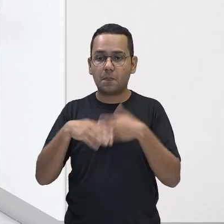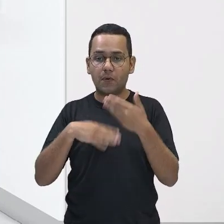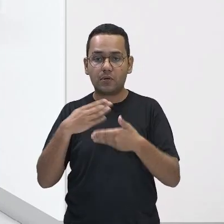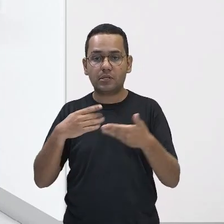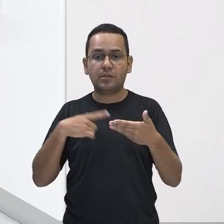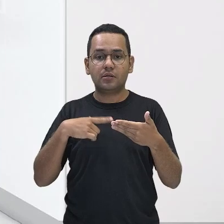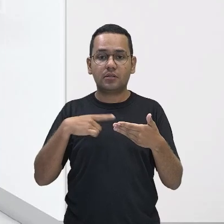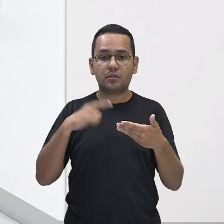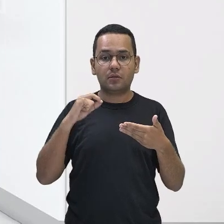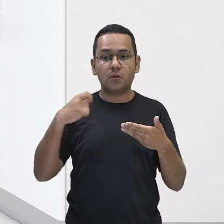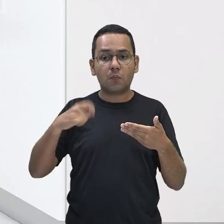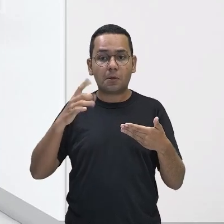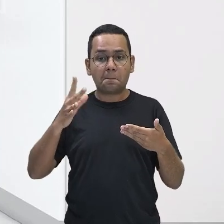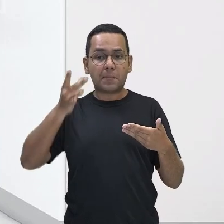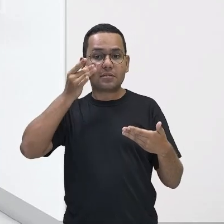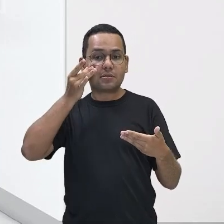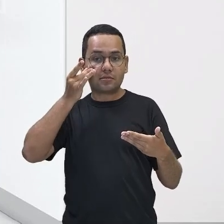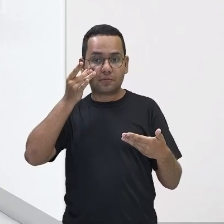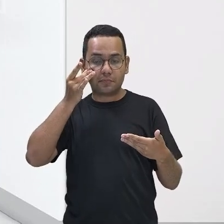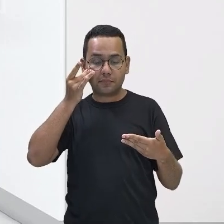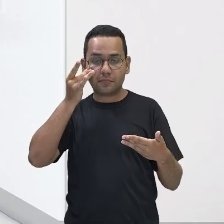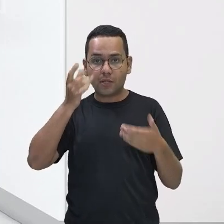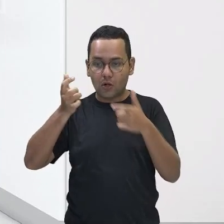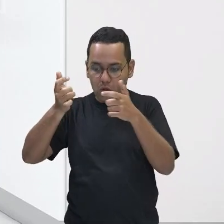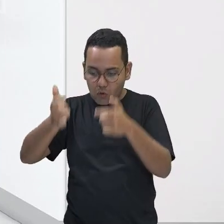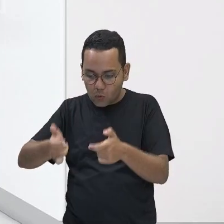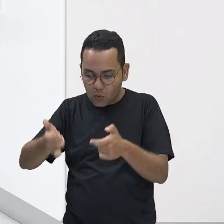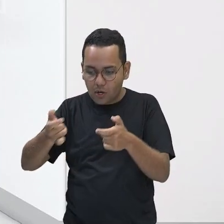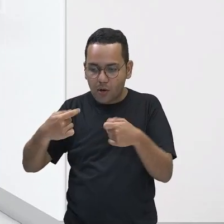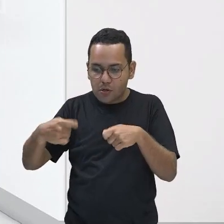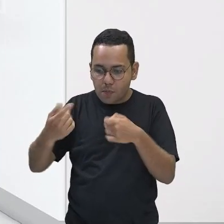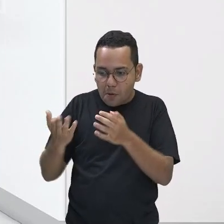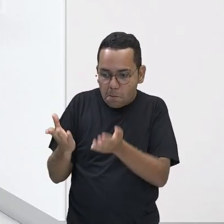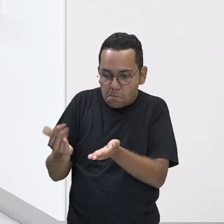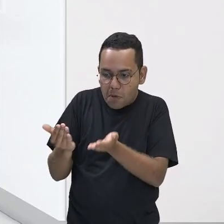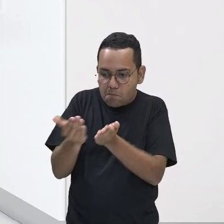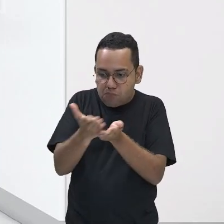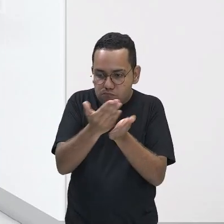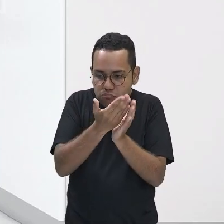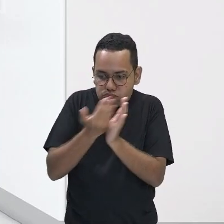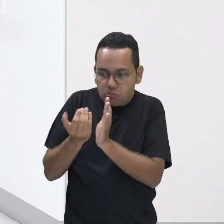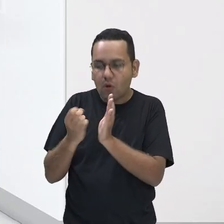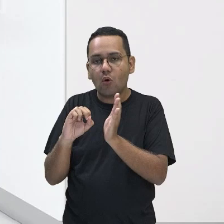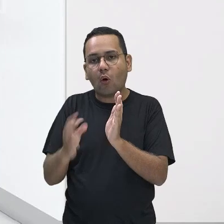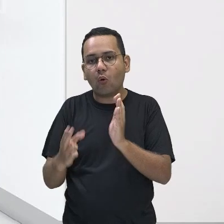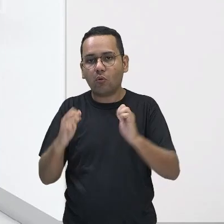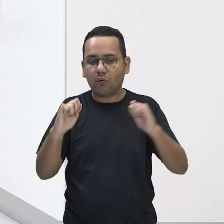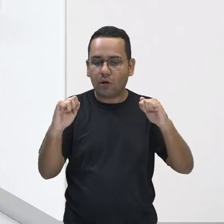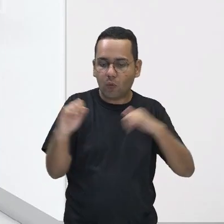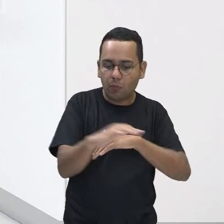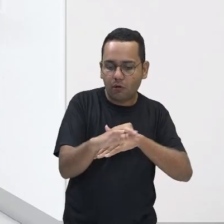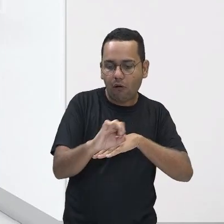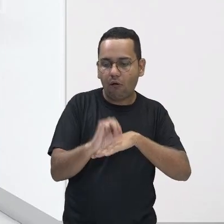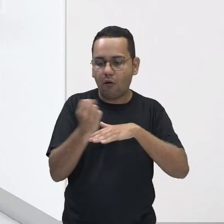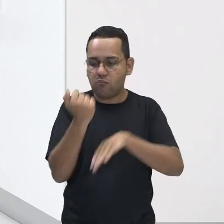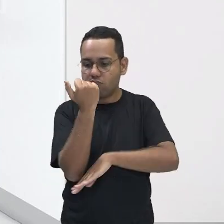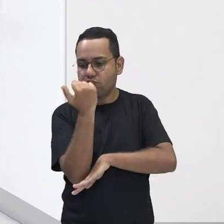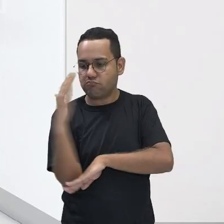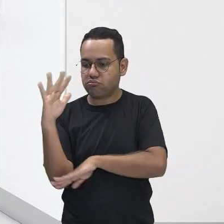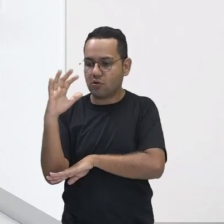a campo coletar dados, você vá para ambientes urbanos, ambientes florestais,